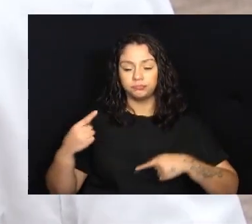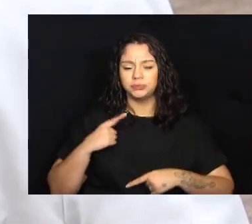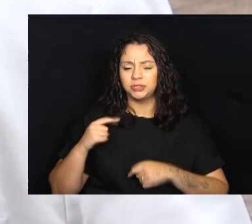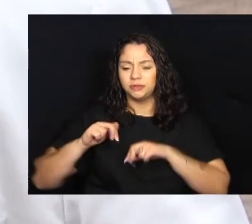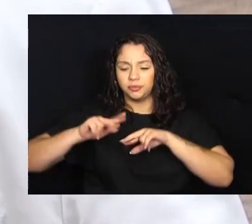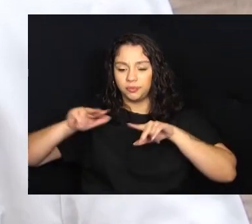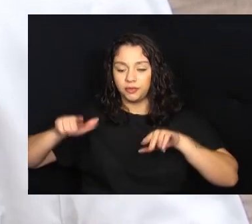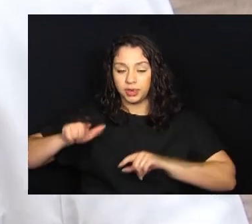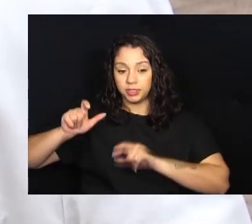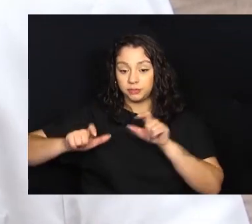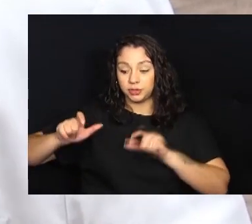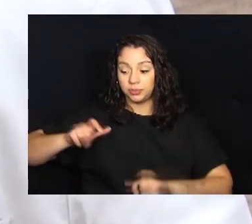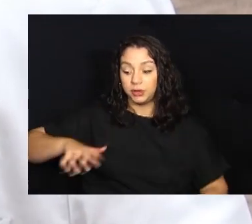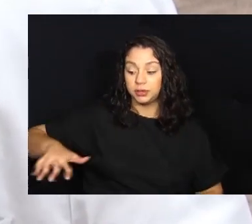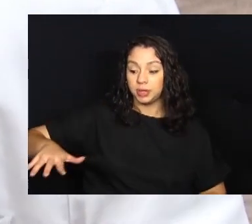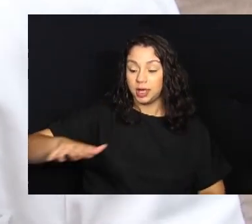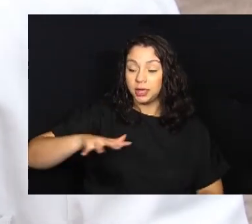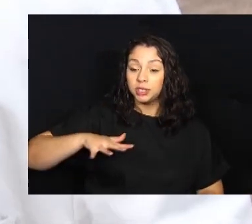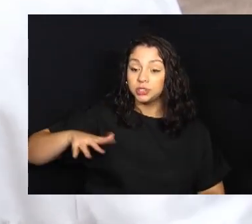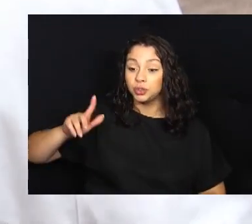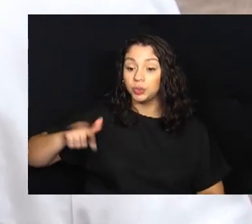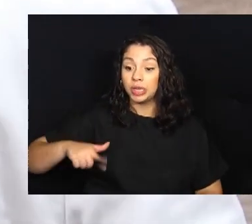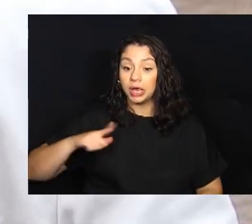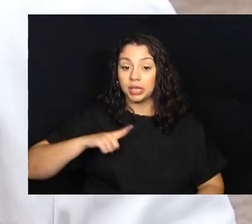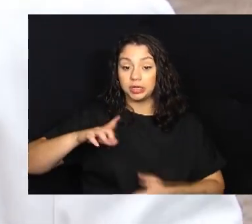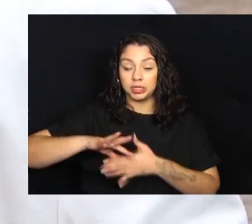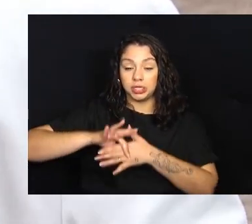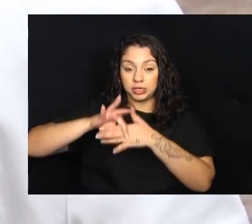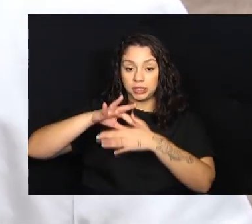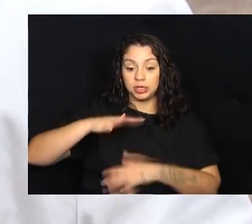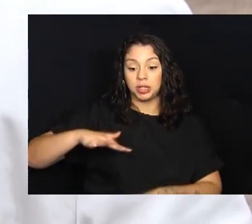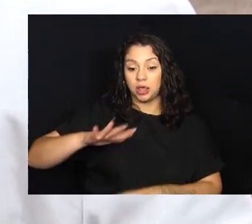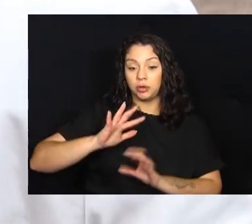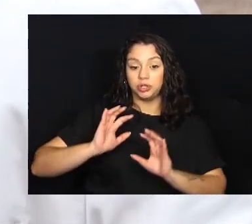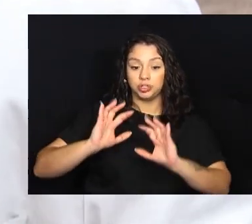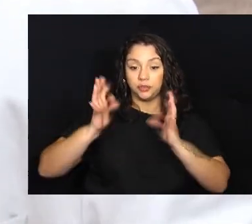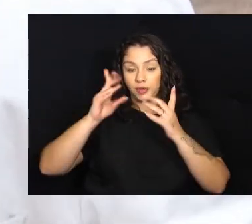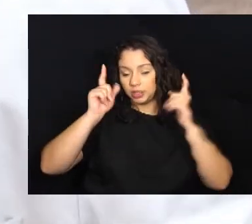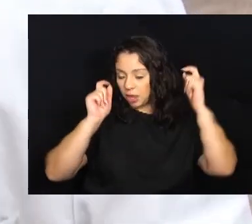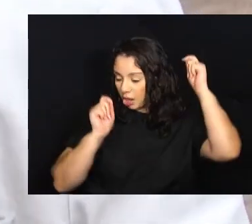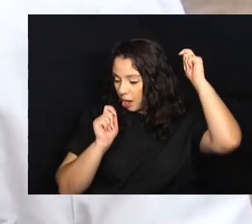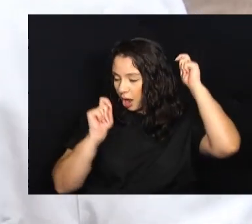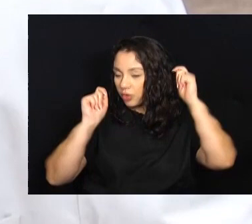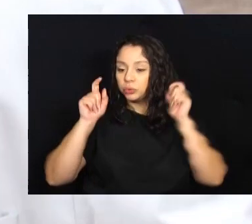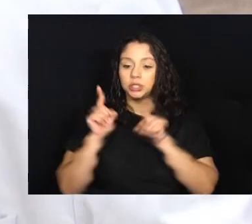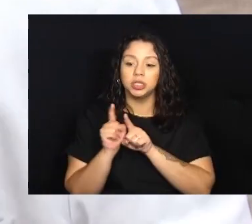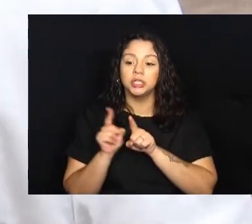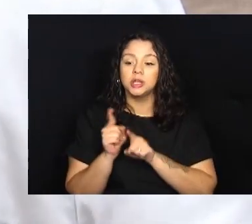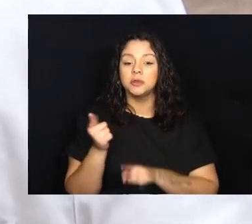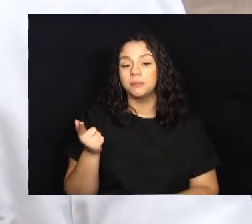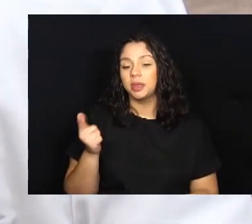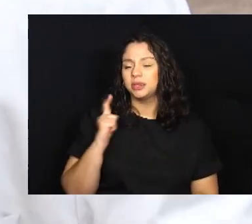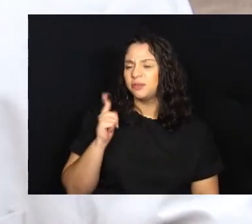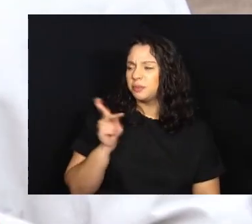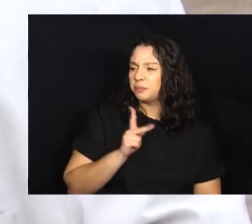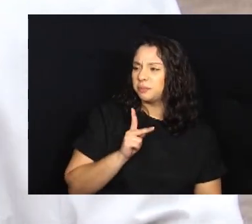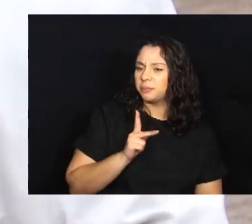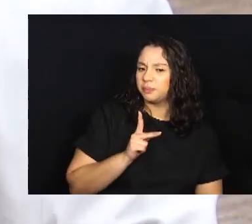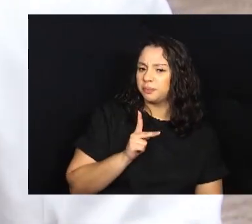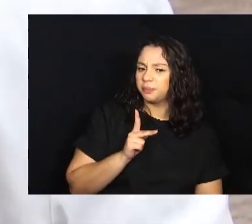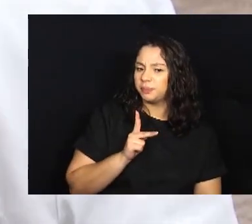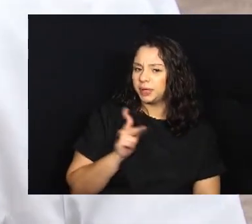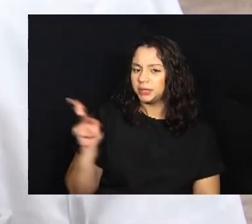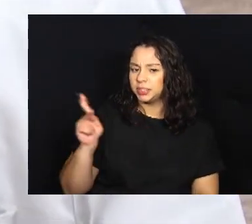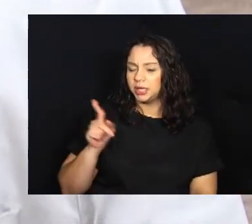Nós trouxemos várias pessoas da região que são autoridades na questão de festa country, de rodeio. Veio o presidente